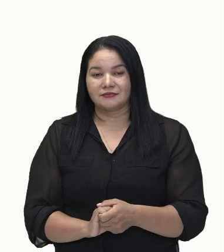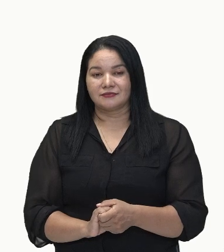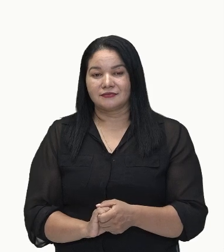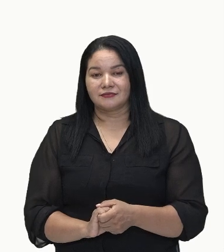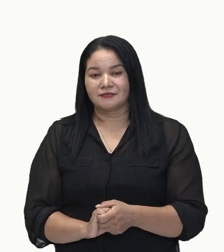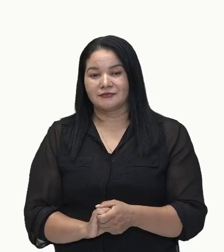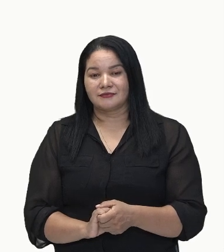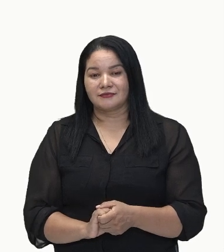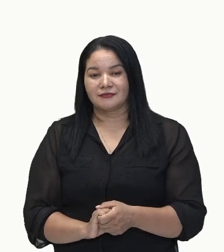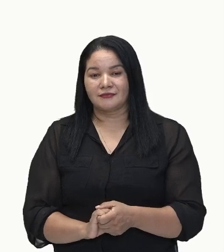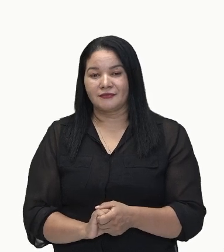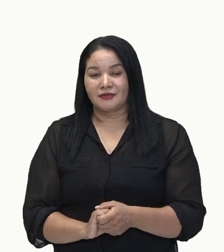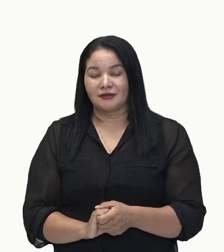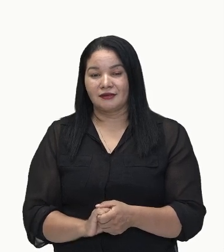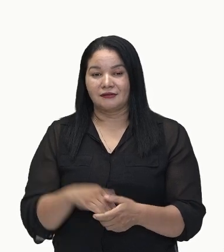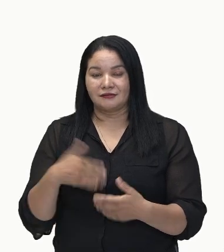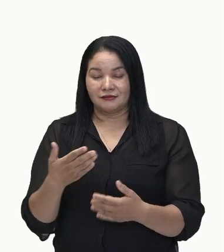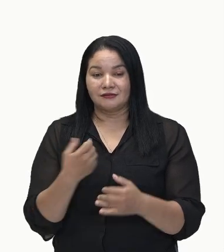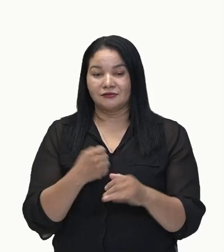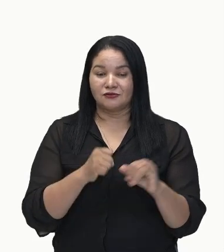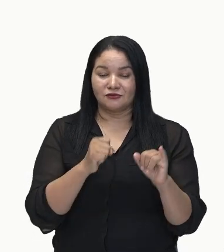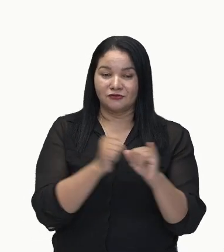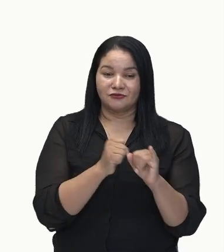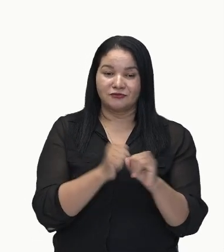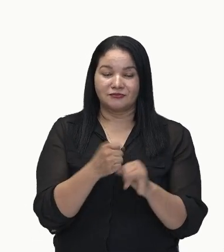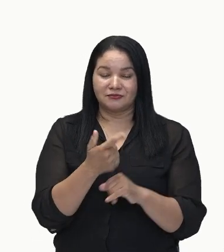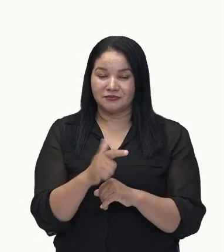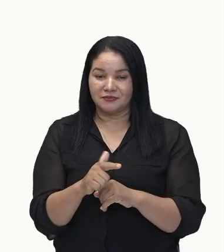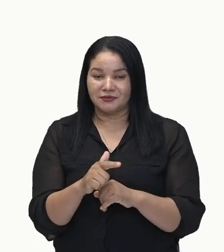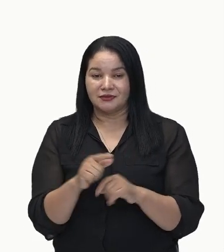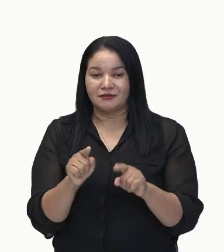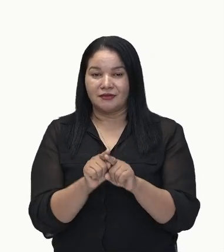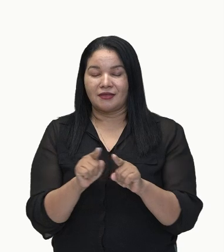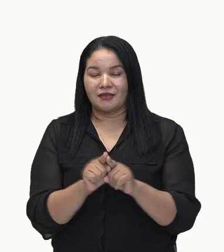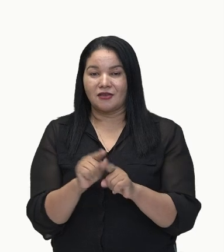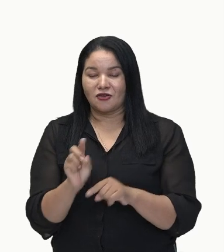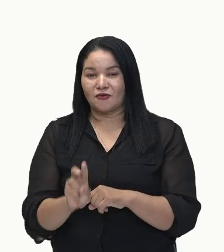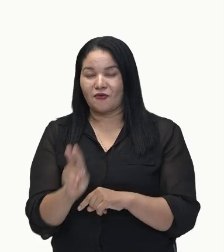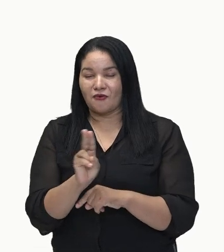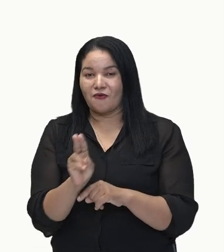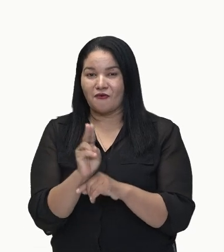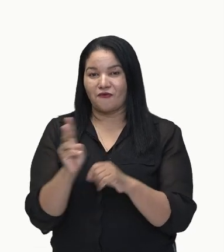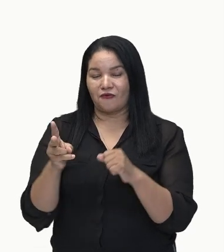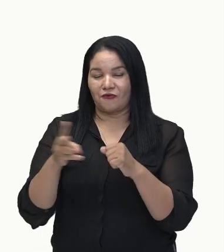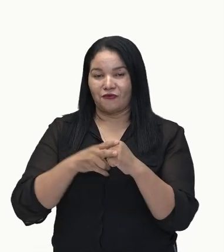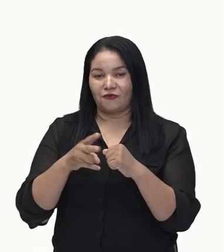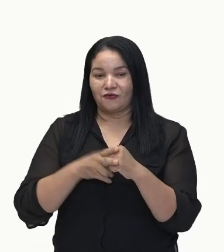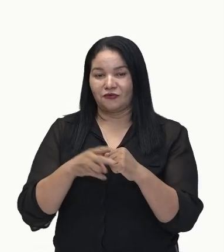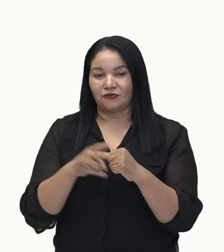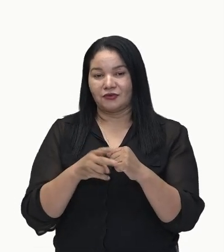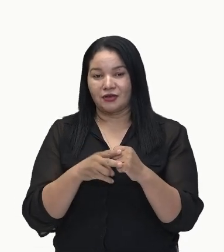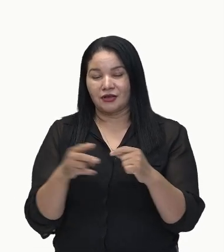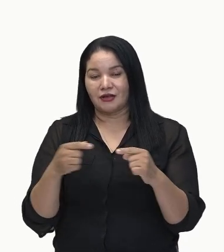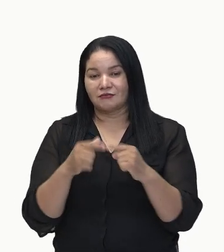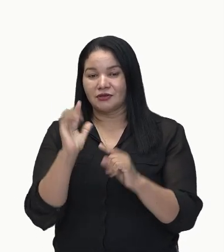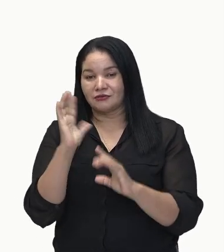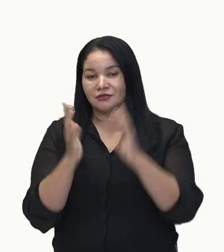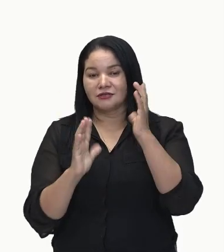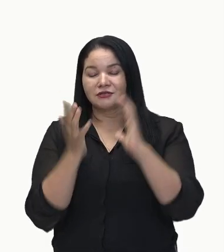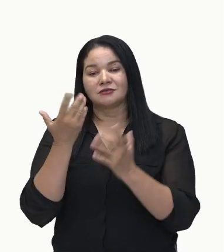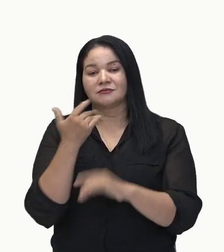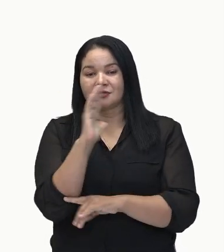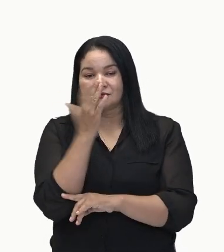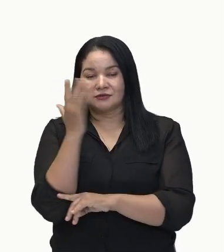verbo, sujeito inexistente, são os verbos impessoais, como o